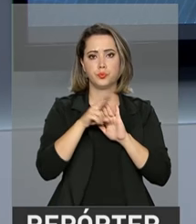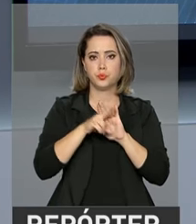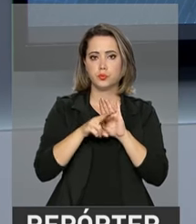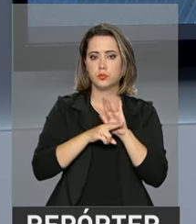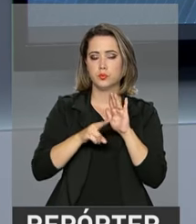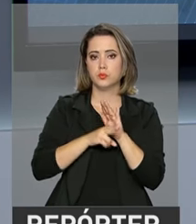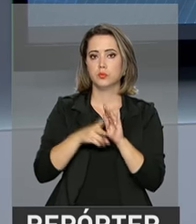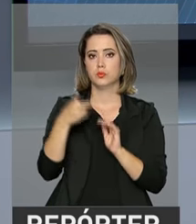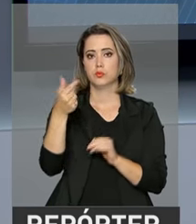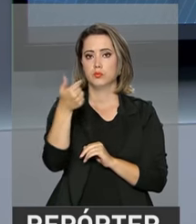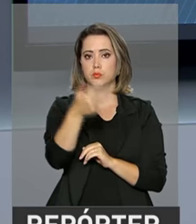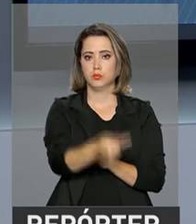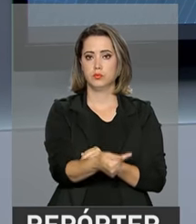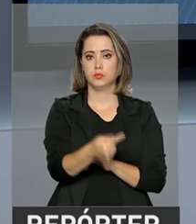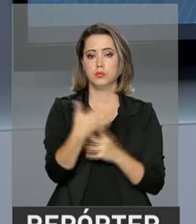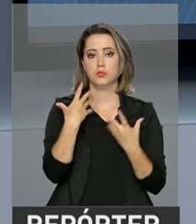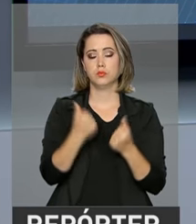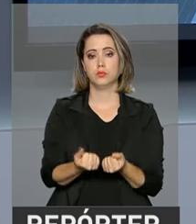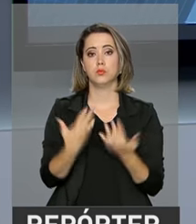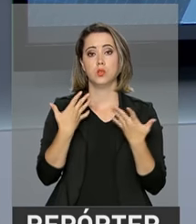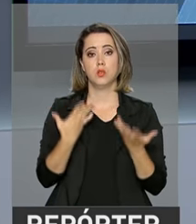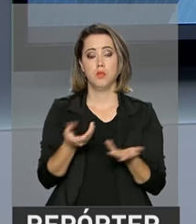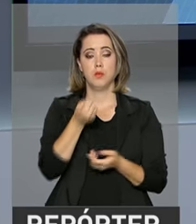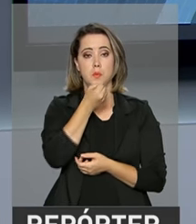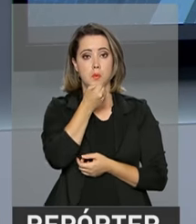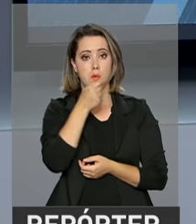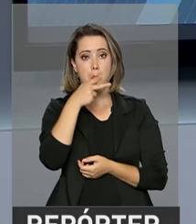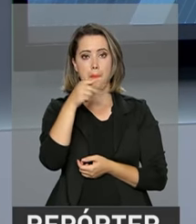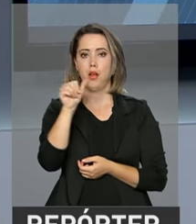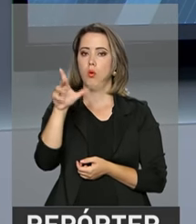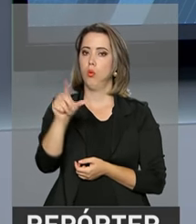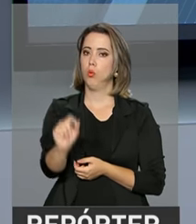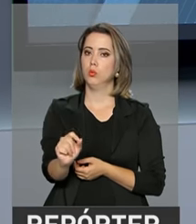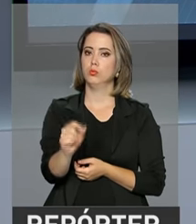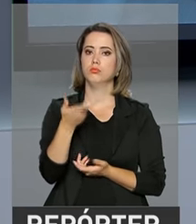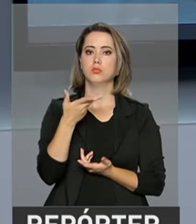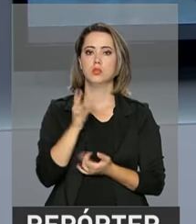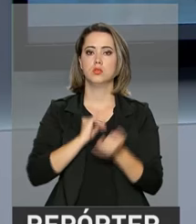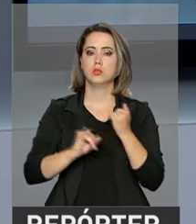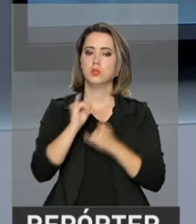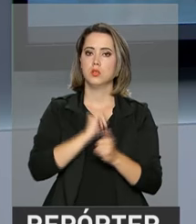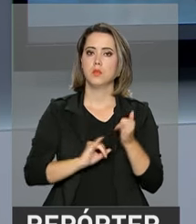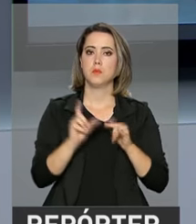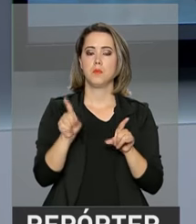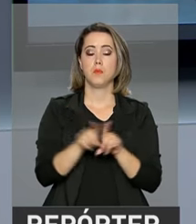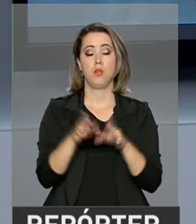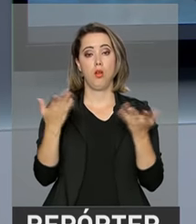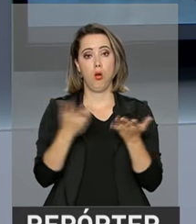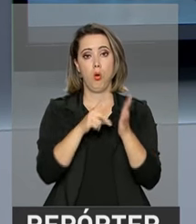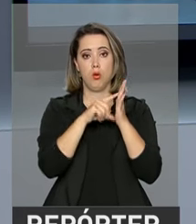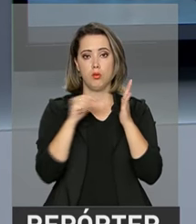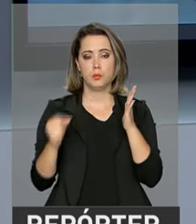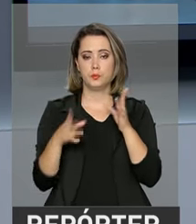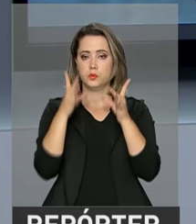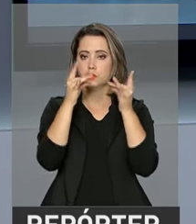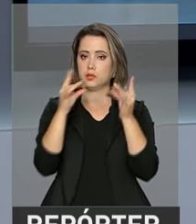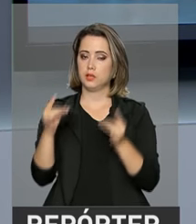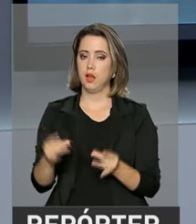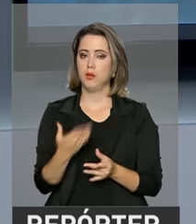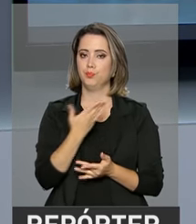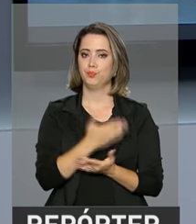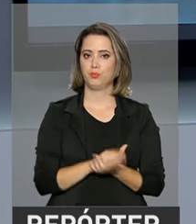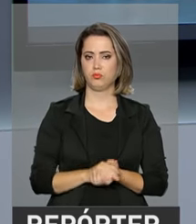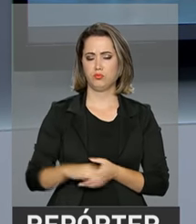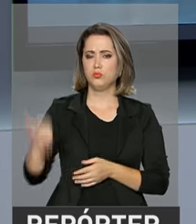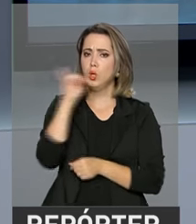para 2017 nós vamos então voltar a falar com o repórter paulo la sálvia que está no palácio do planalto e tem os detalhes para a gente